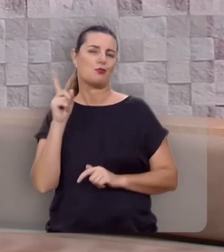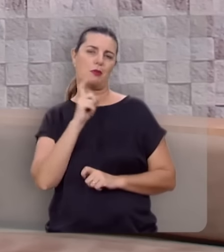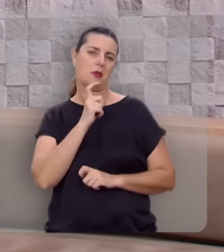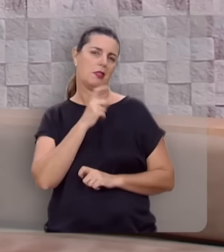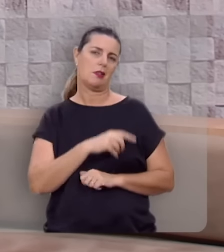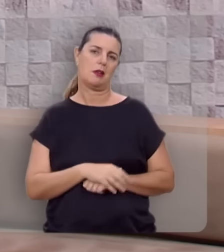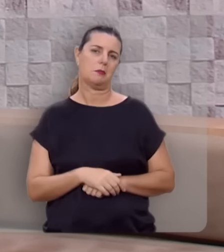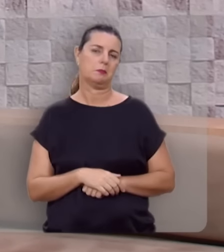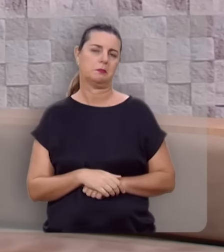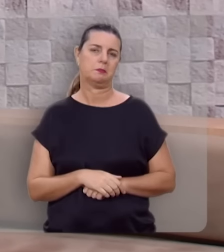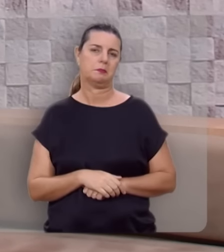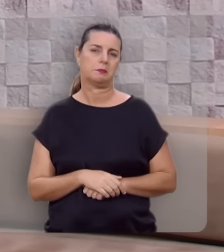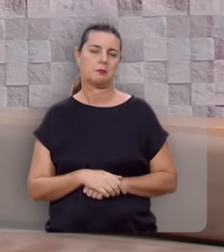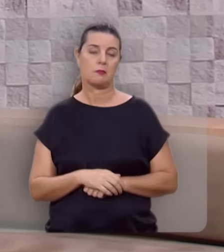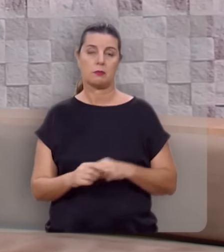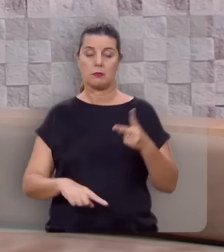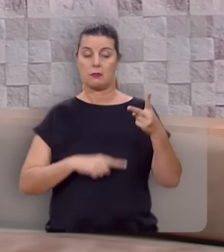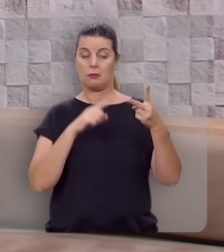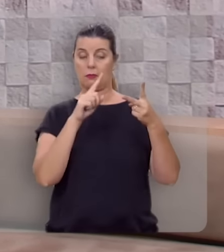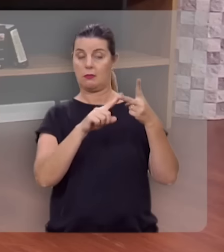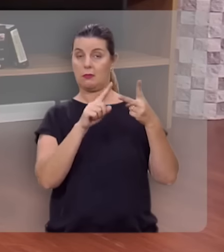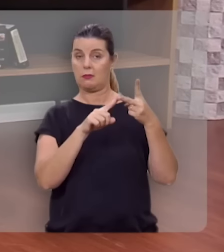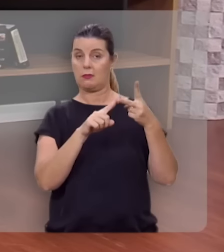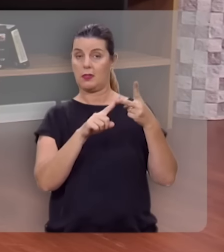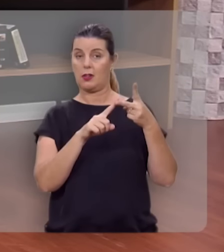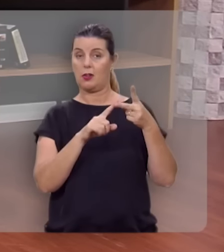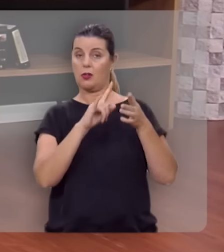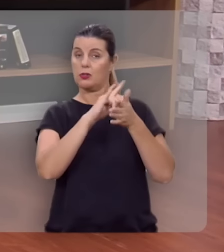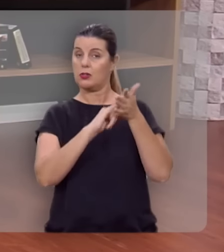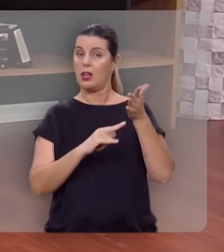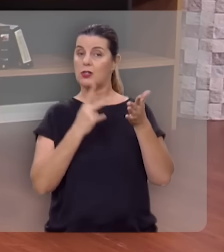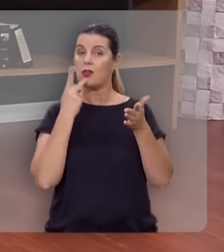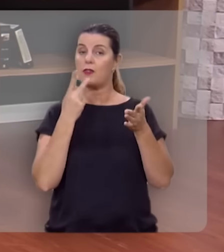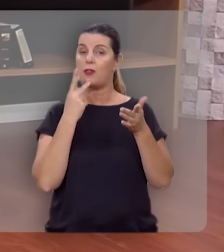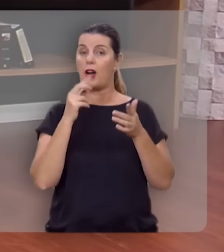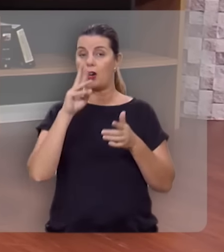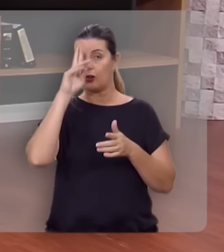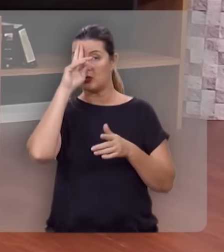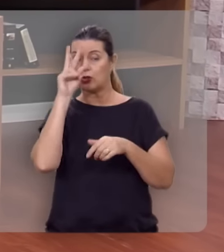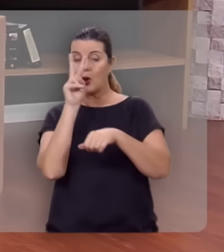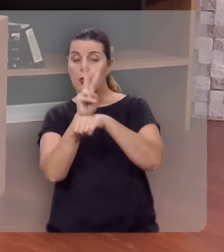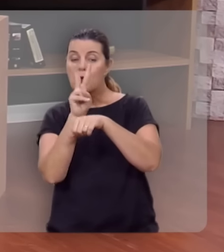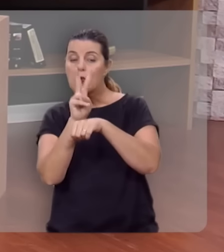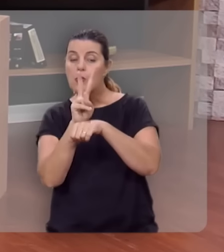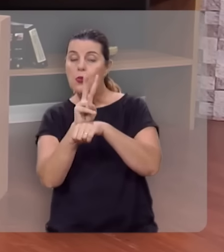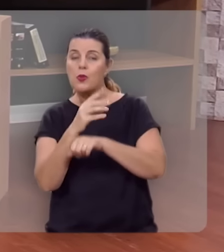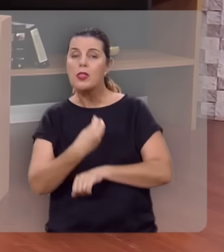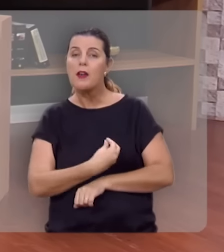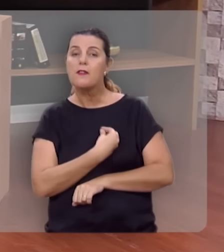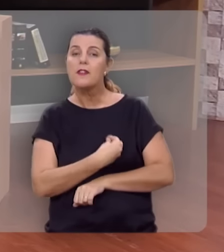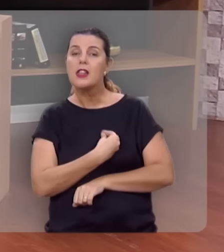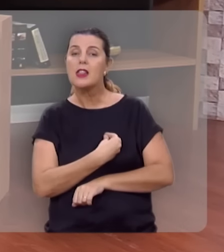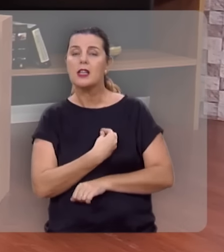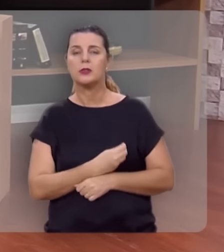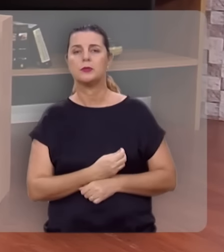homem para mentir. Segundo lugar, o texto diz: o Senhor o protege e preserva-lhe a